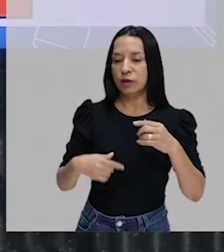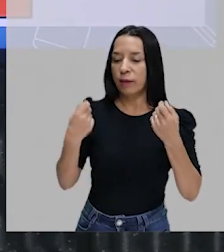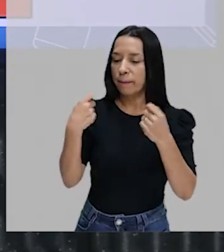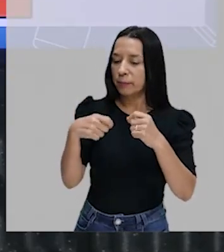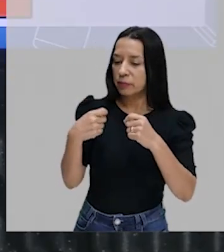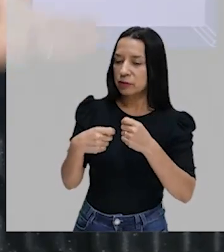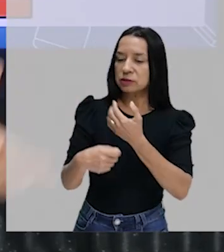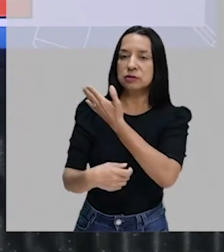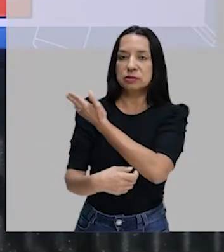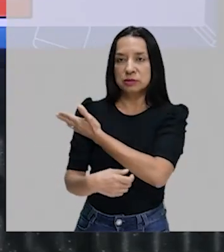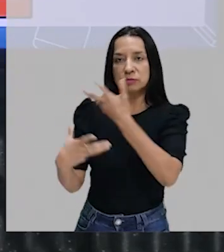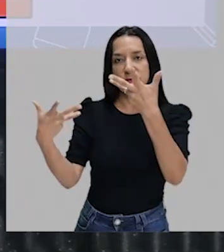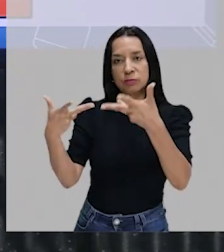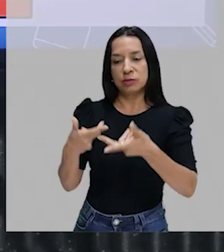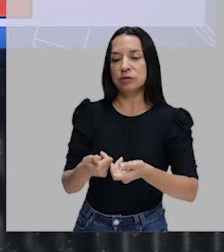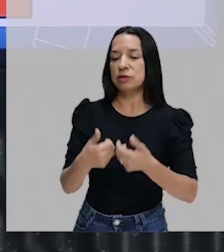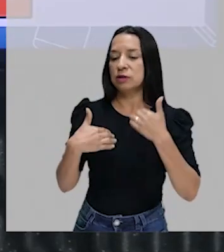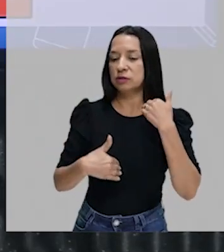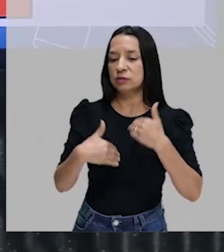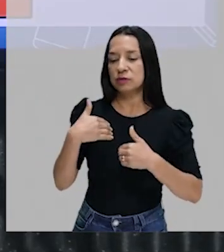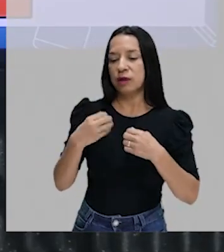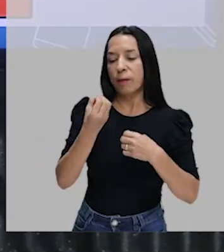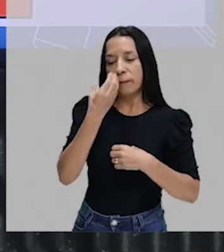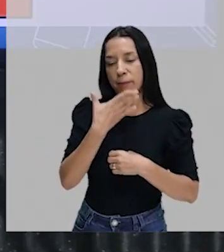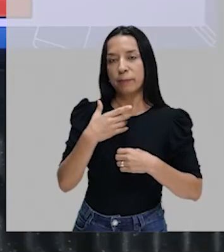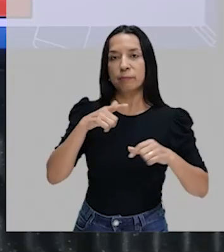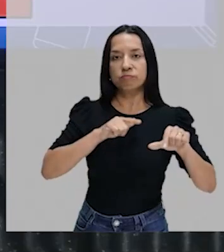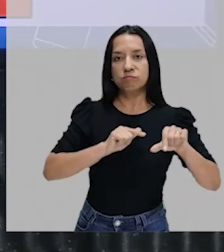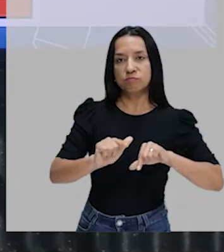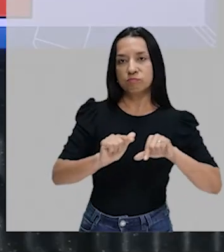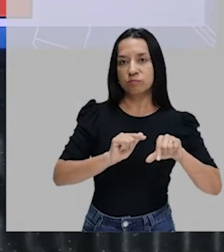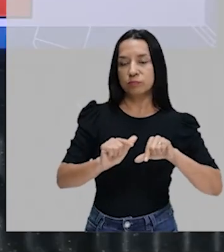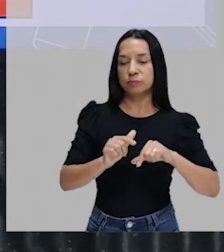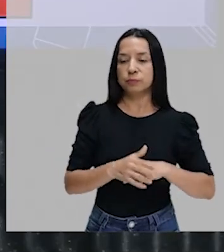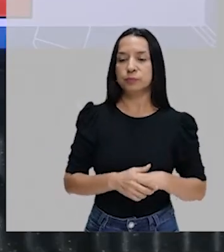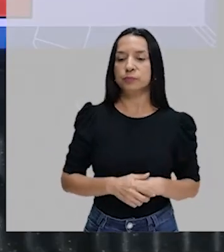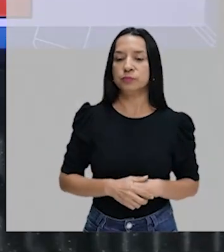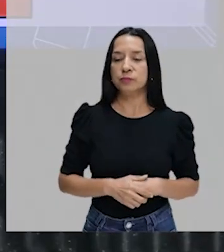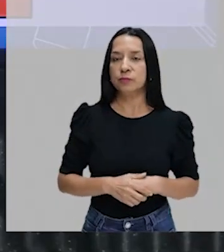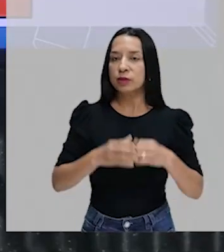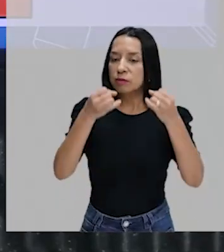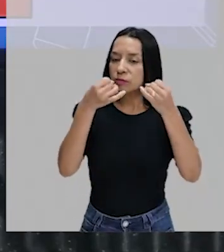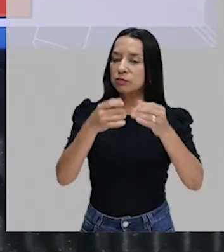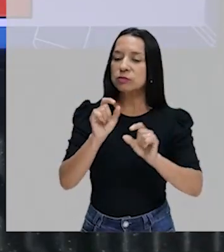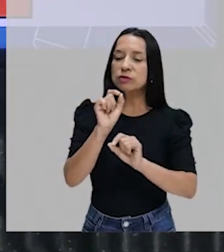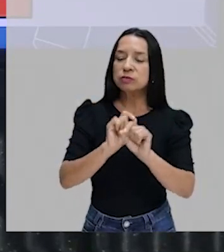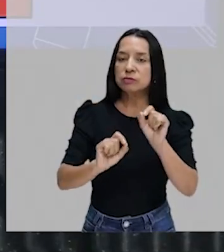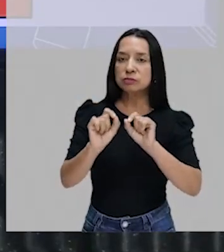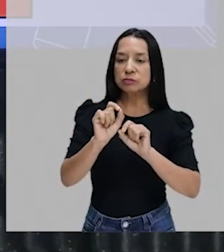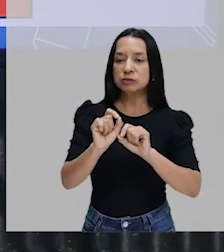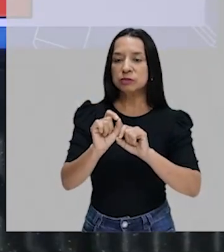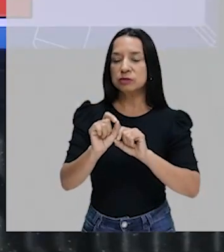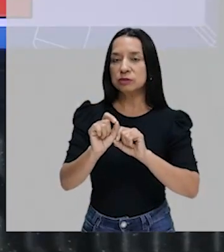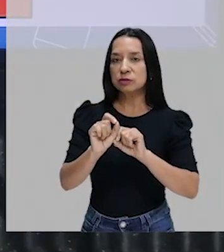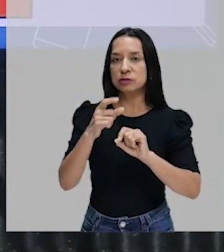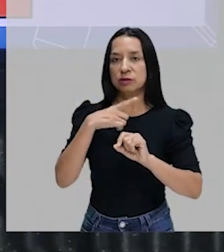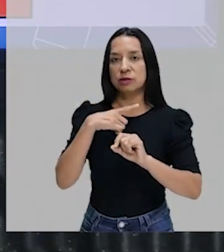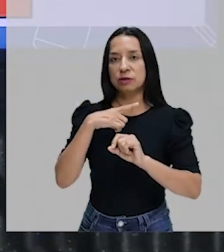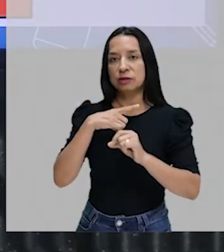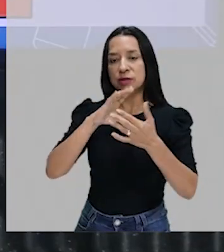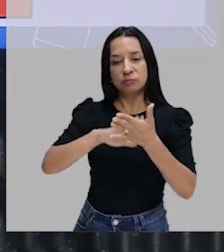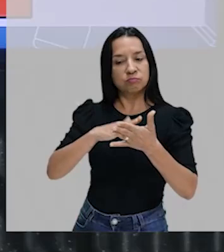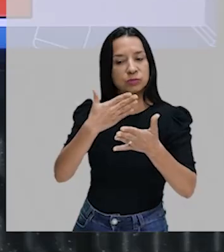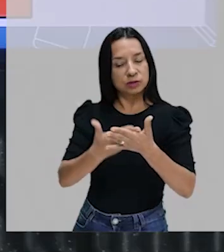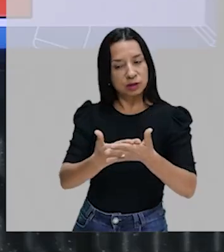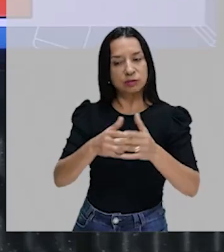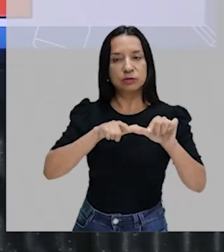essas minhas capacidades físicas sejam bem trabalhadas. Estou falando aqui, tem a minha amiga ali, a